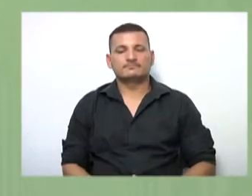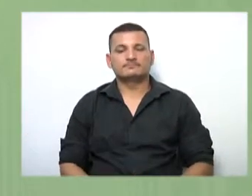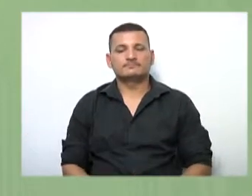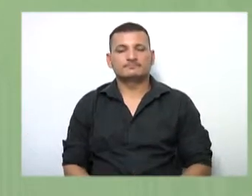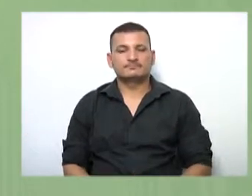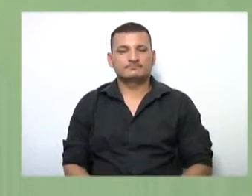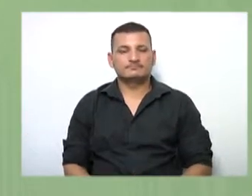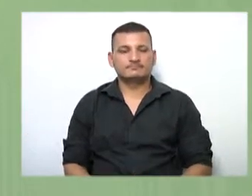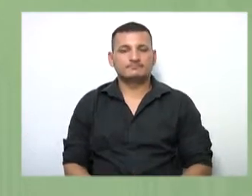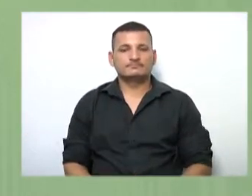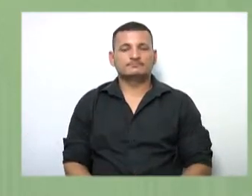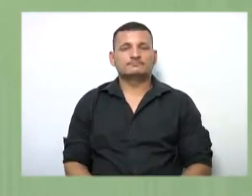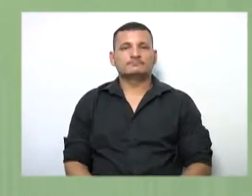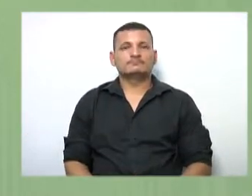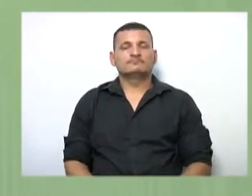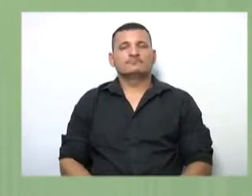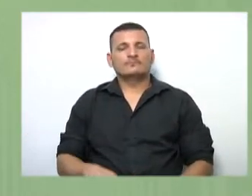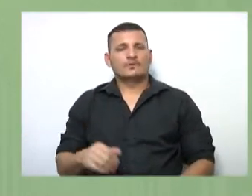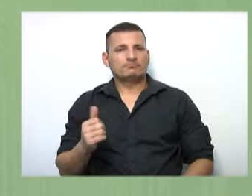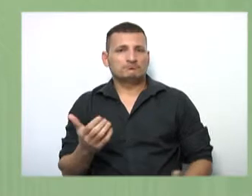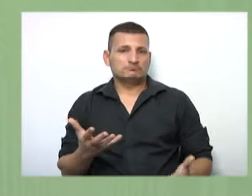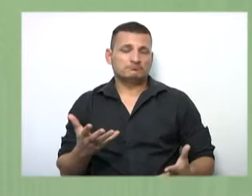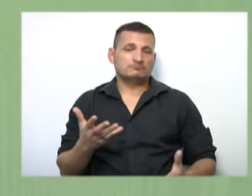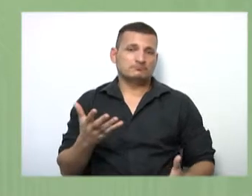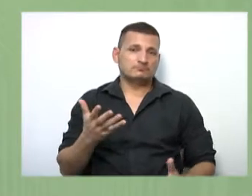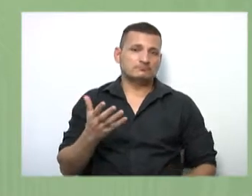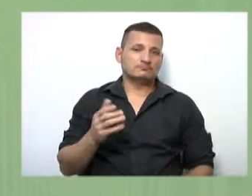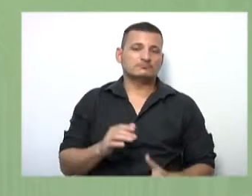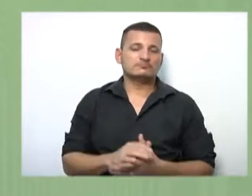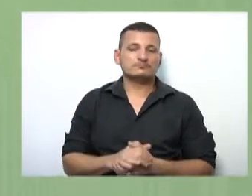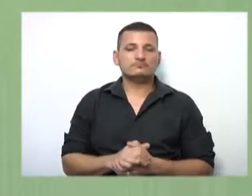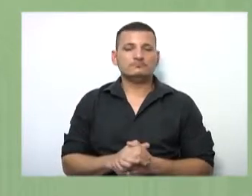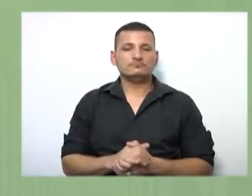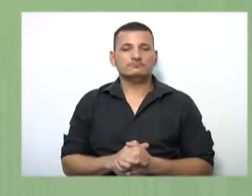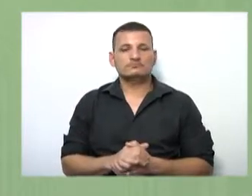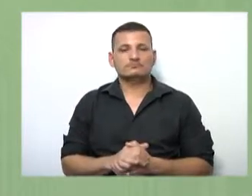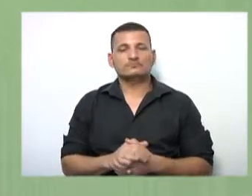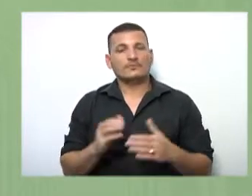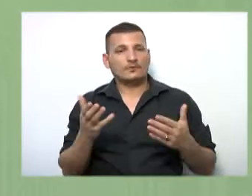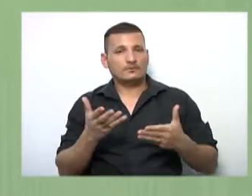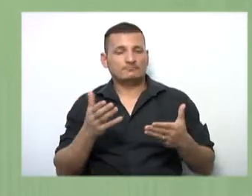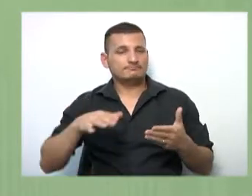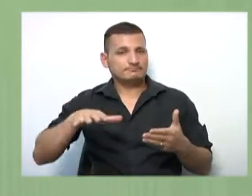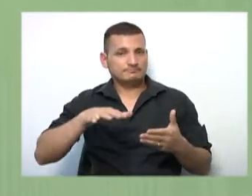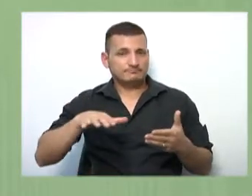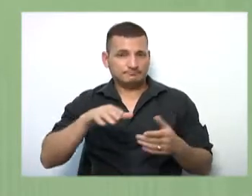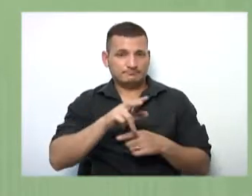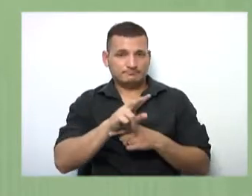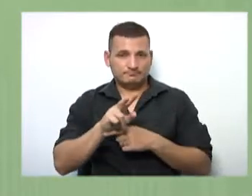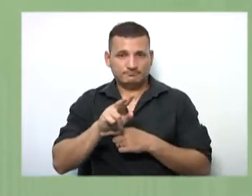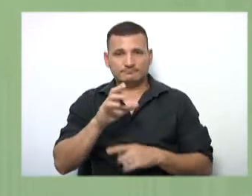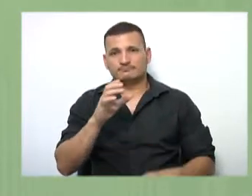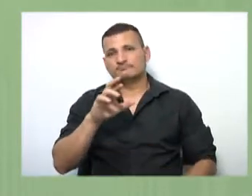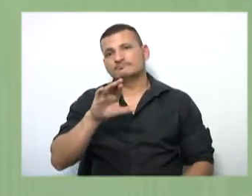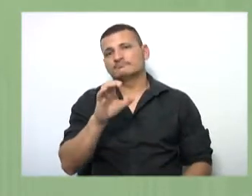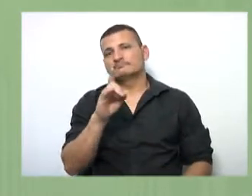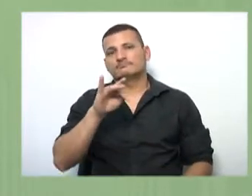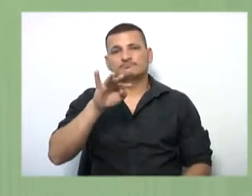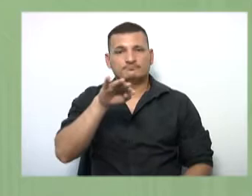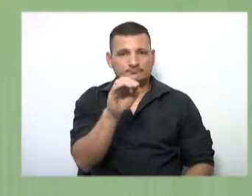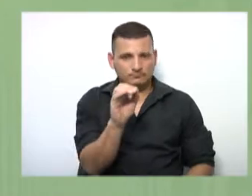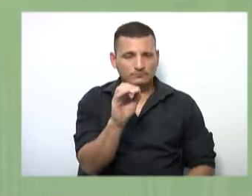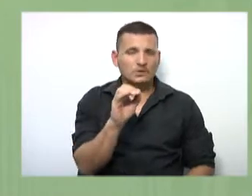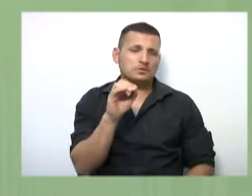Bom, discutimos o ramo de crédito, vamos falar um pouquinho agora do crédito. O crédito, assim, ele vai ter essa característica